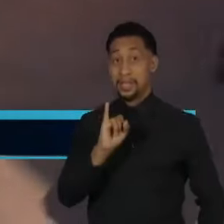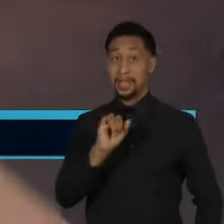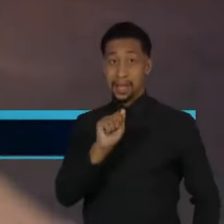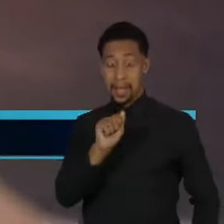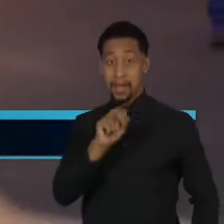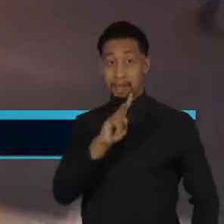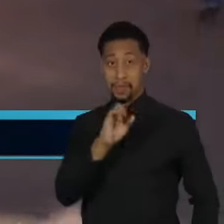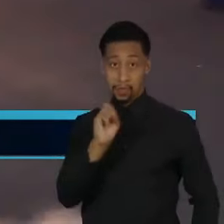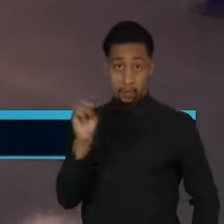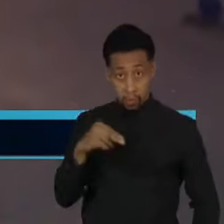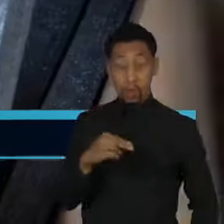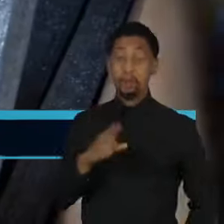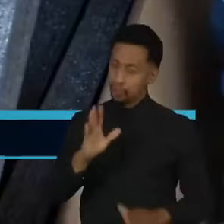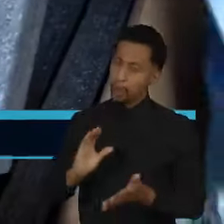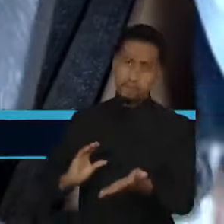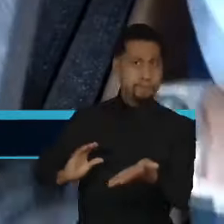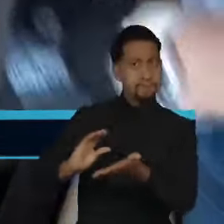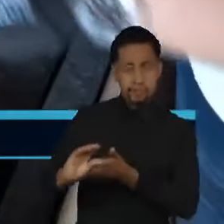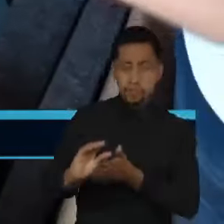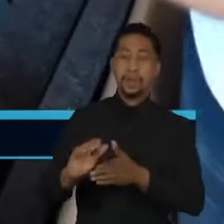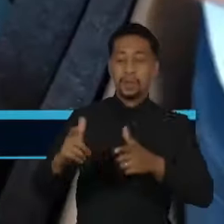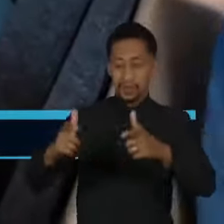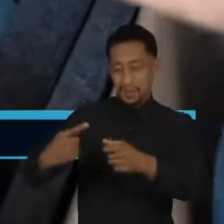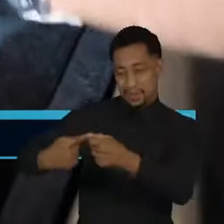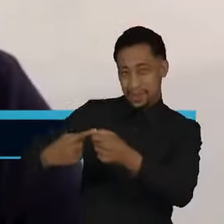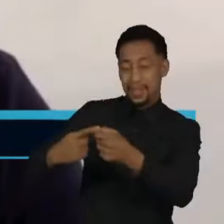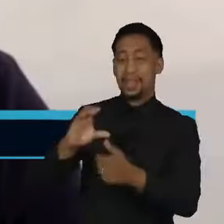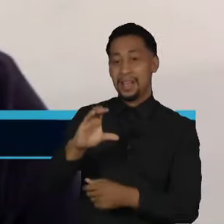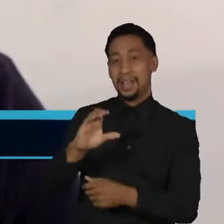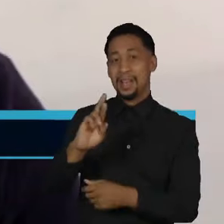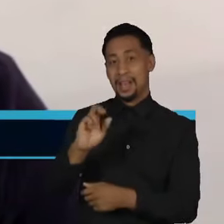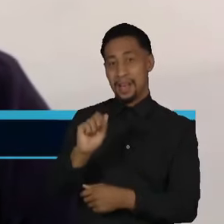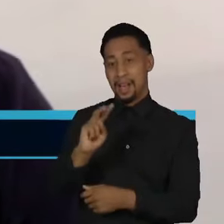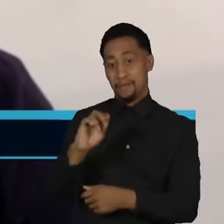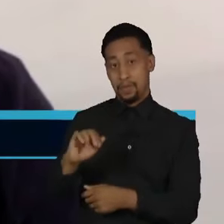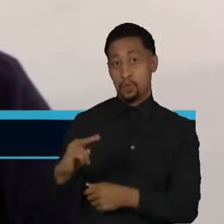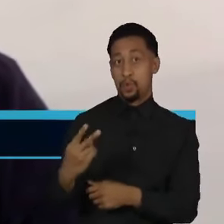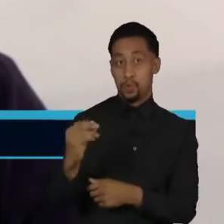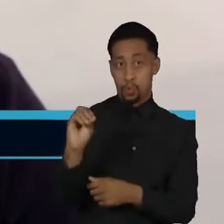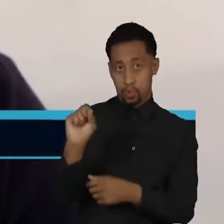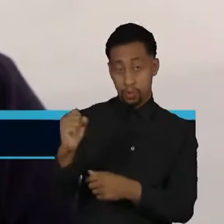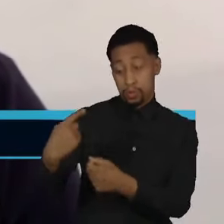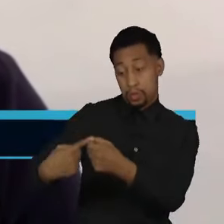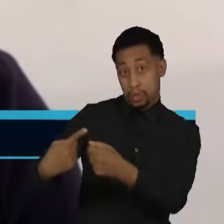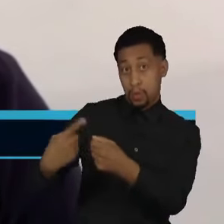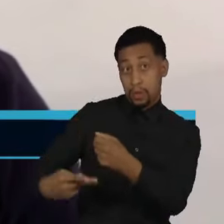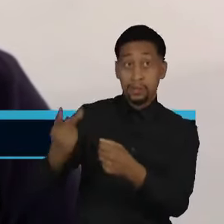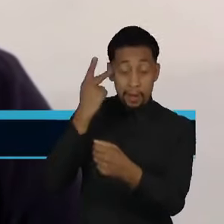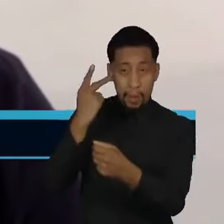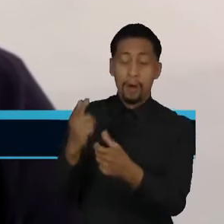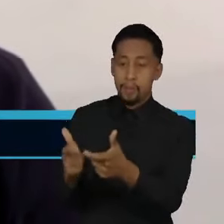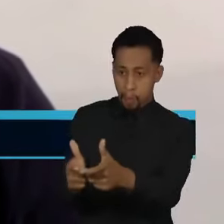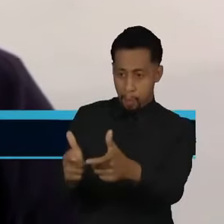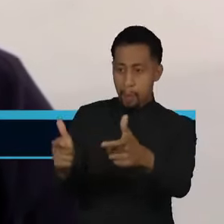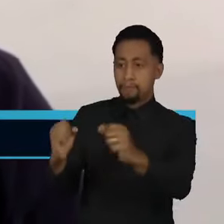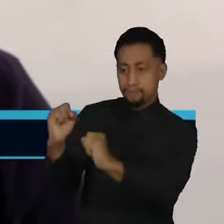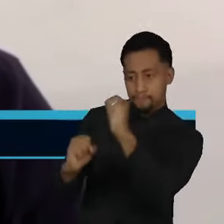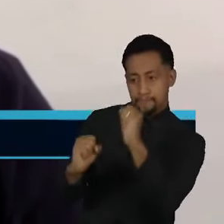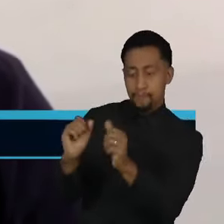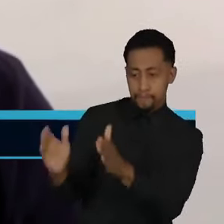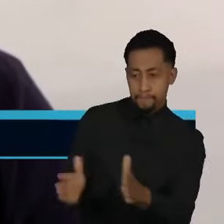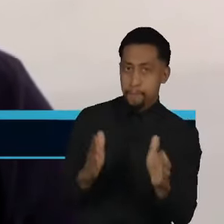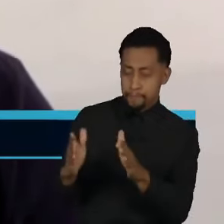de reais para construir a primeira fábrica em Cravinhos, interior de São Paulo. Tem muitas oportunidades que estão sendo criadas e o produtor está vendo